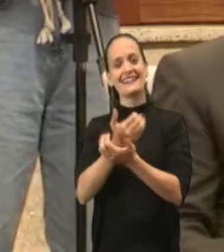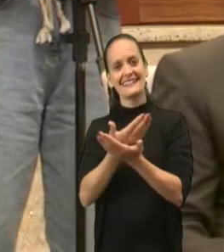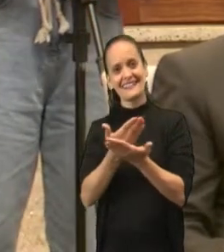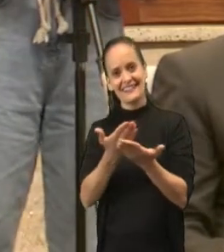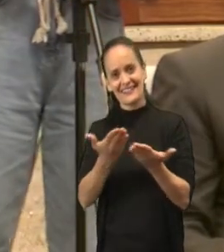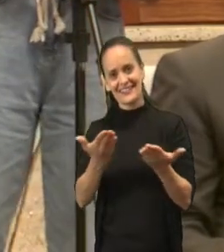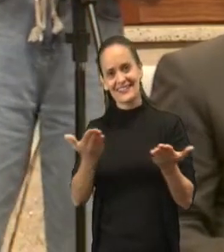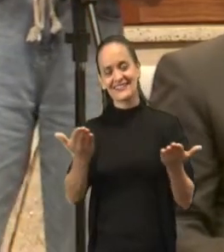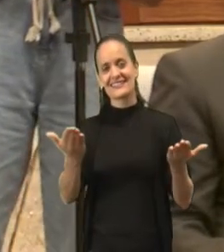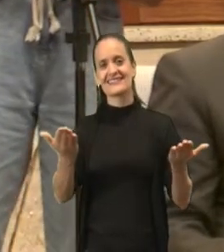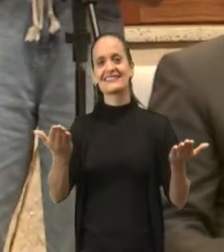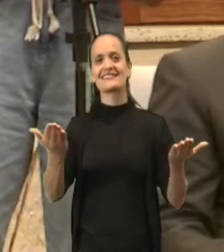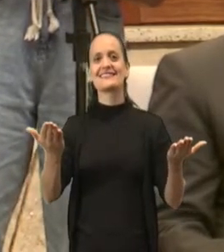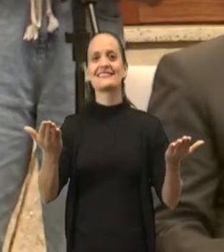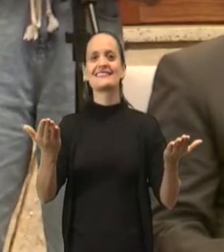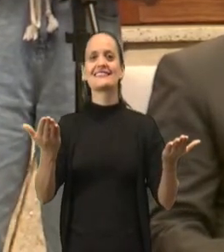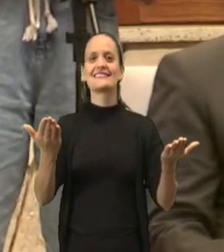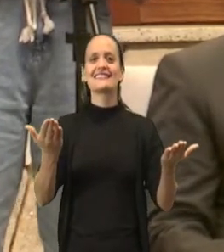cuidará de